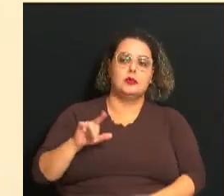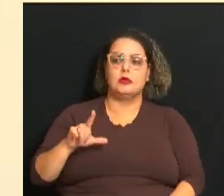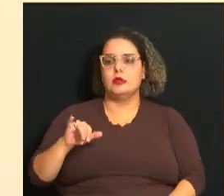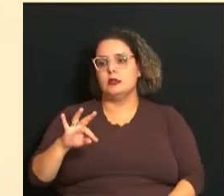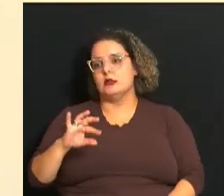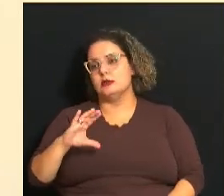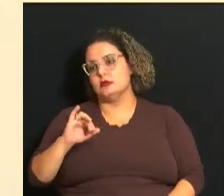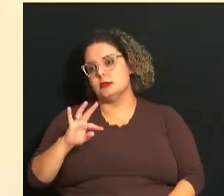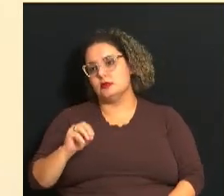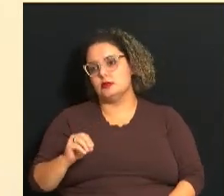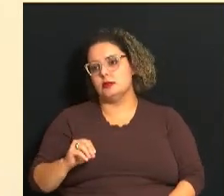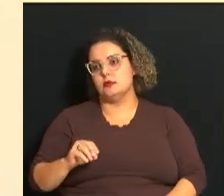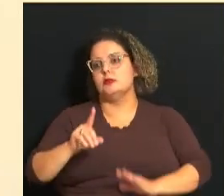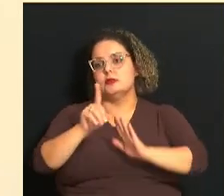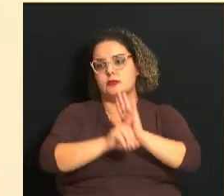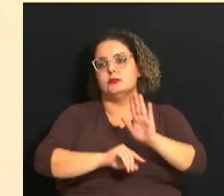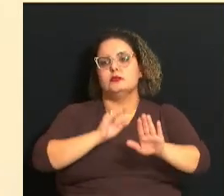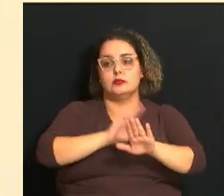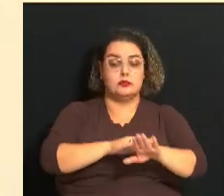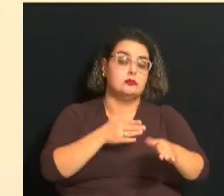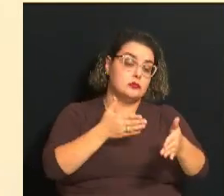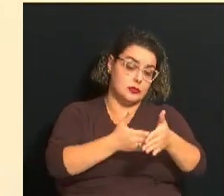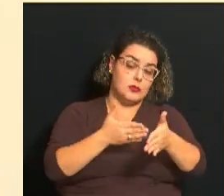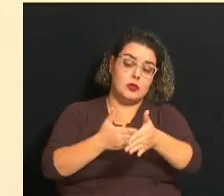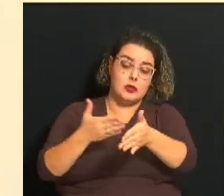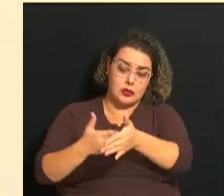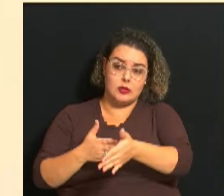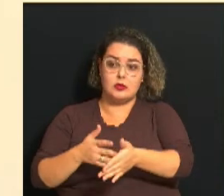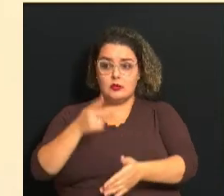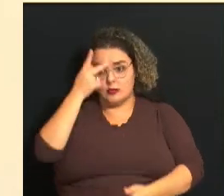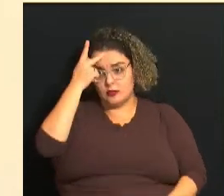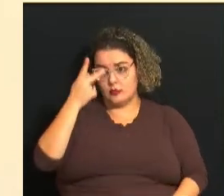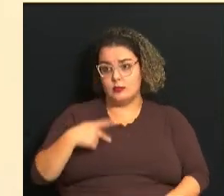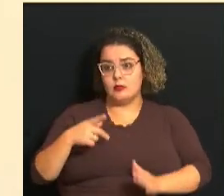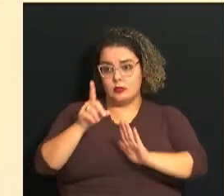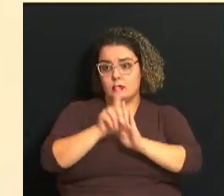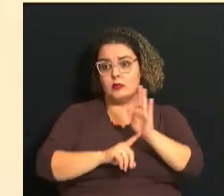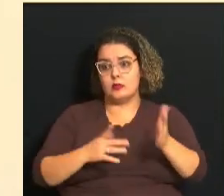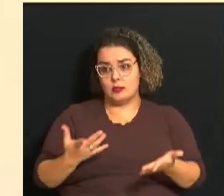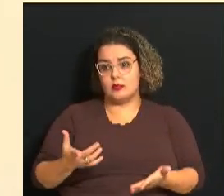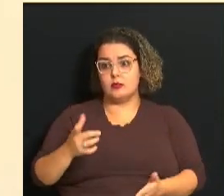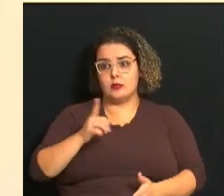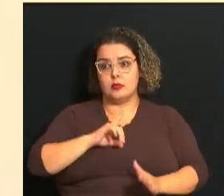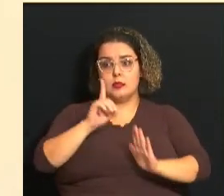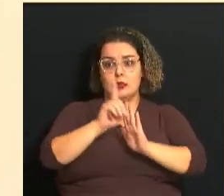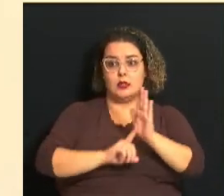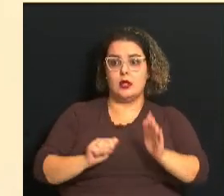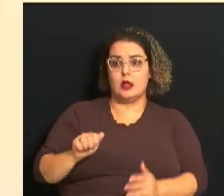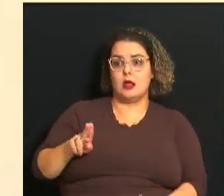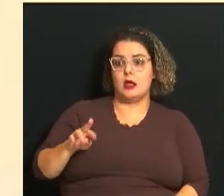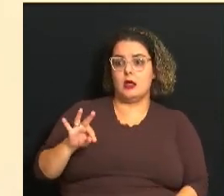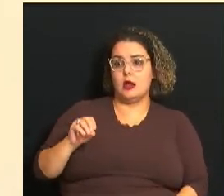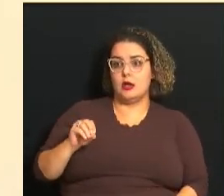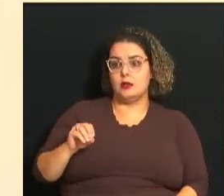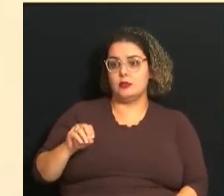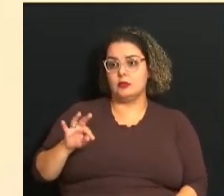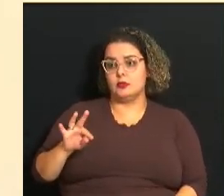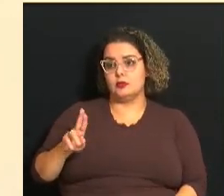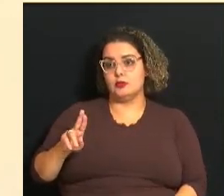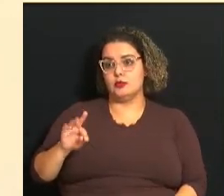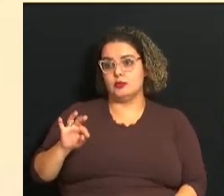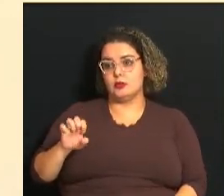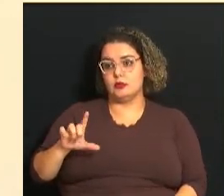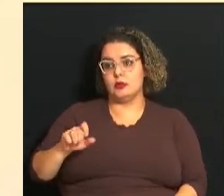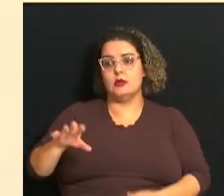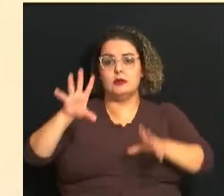que exerce ele nos limites né do seu próprio direito não é tenho direito da autotutela mas são princípios abstratos que é difícil de